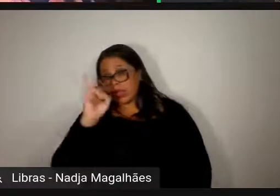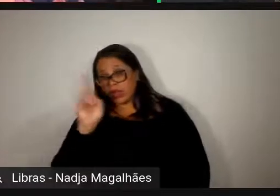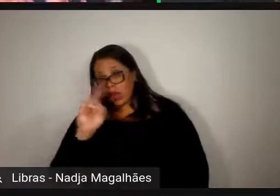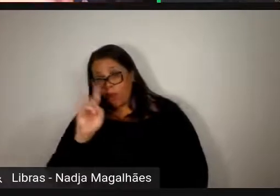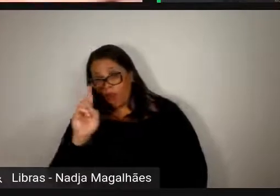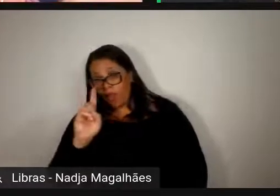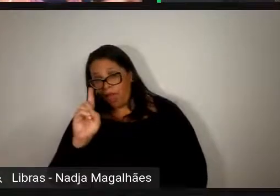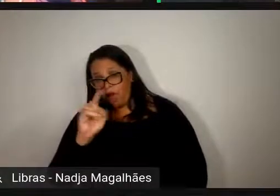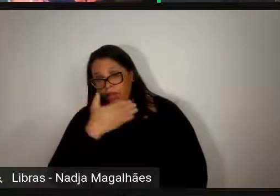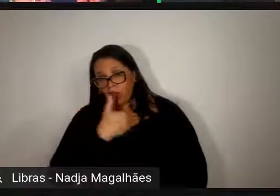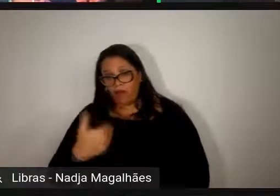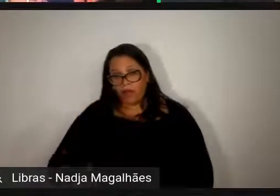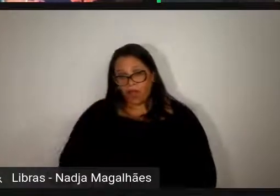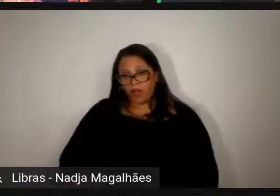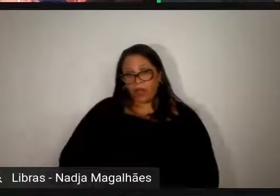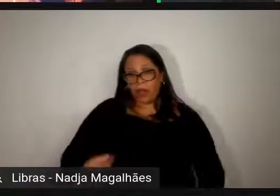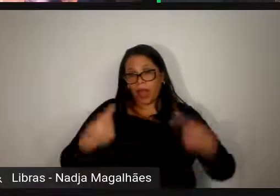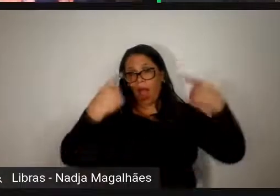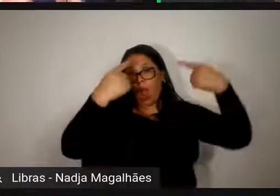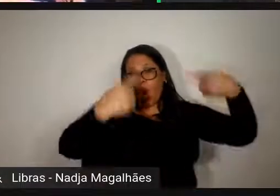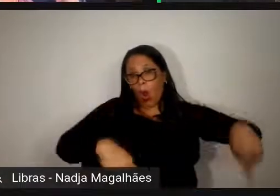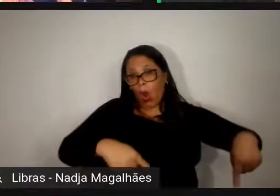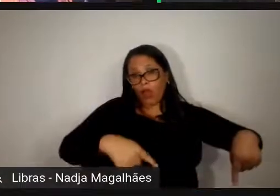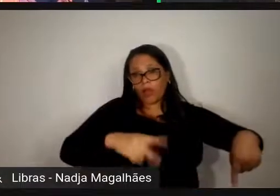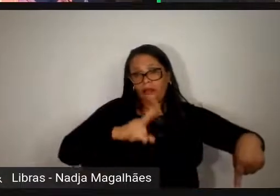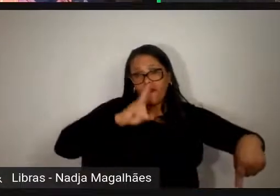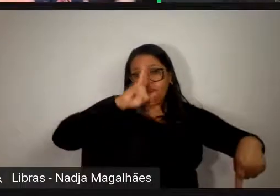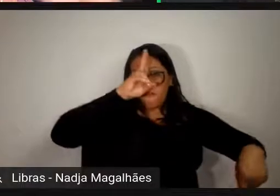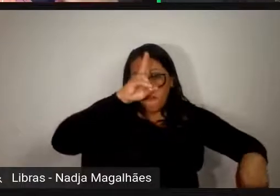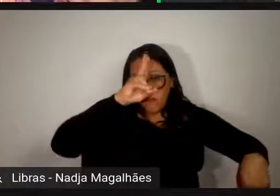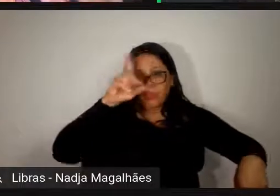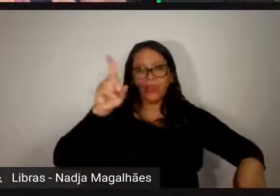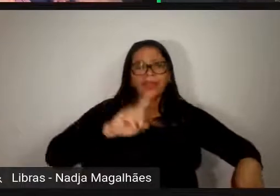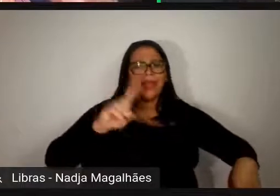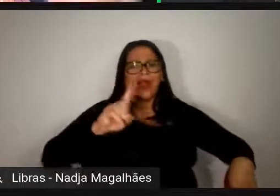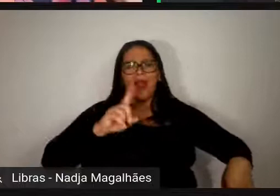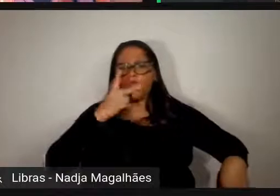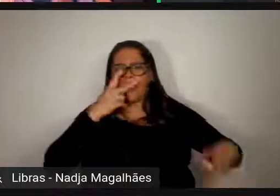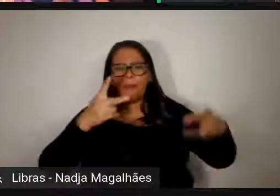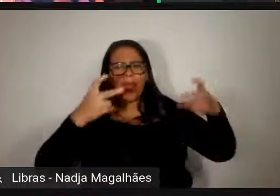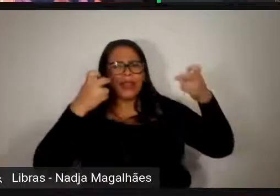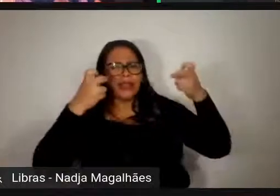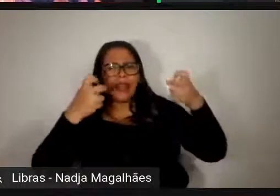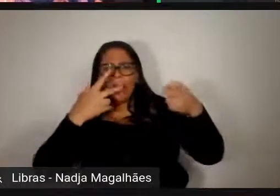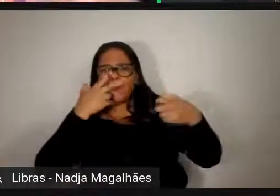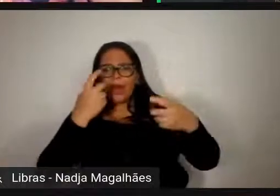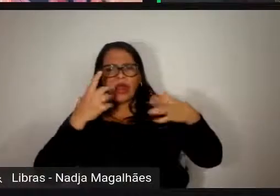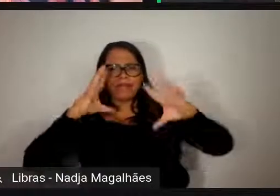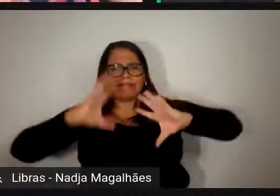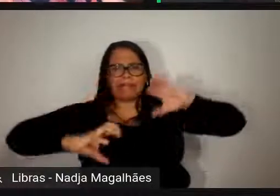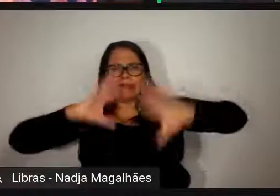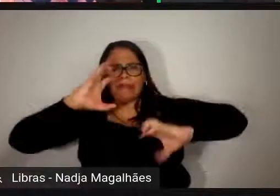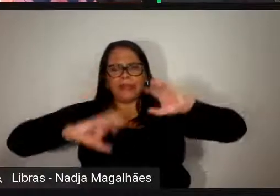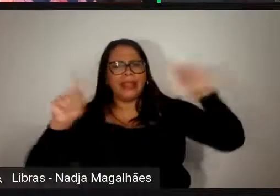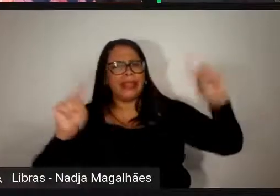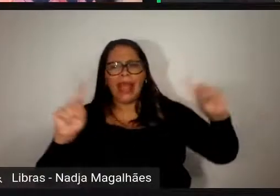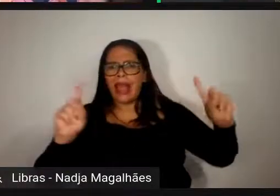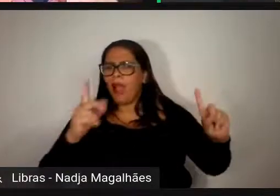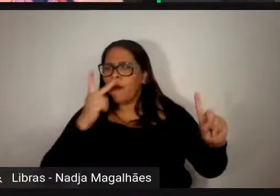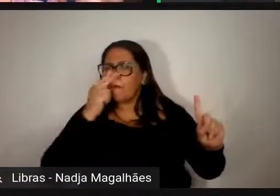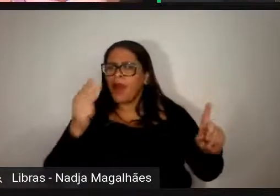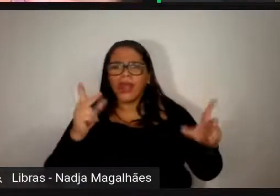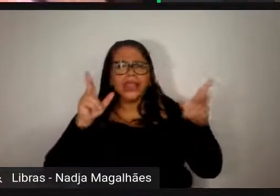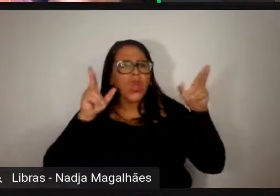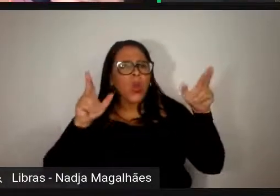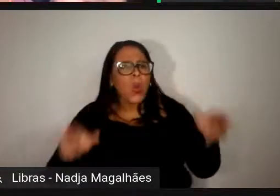quando eles discursam, eles não são tão oposição assim, sabe? E você percebe que não tem grandes embates, é todo mundo falando igual.